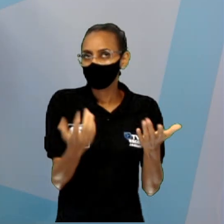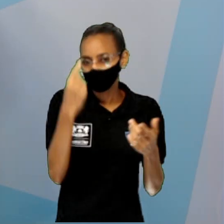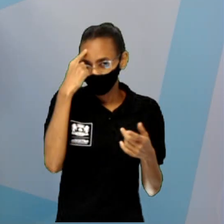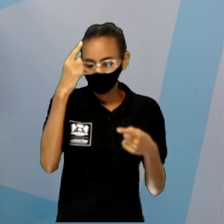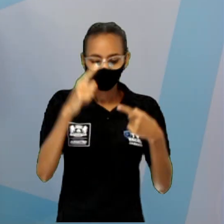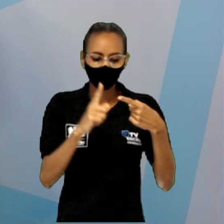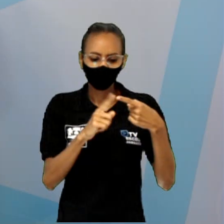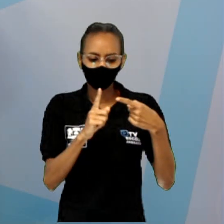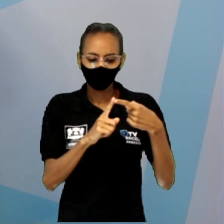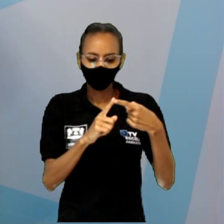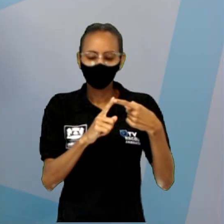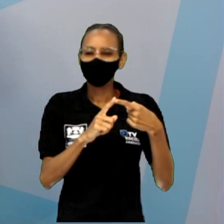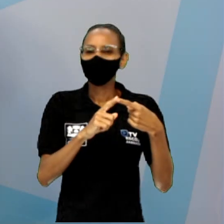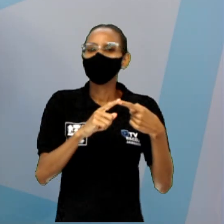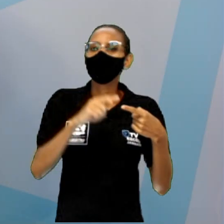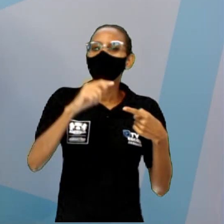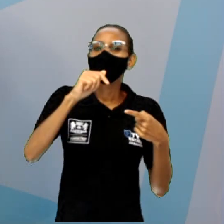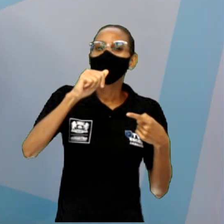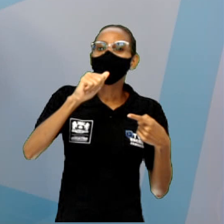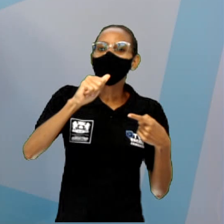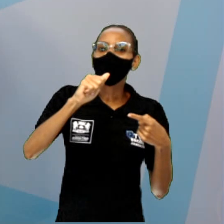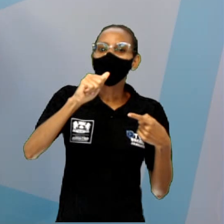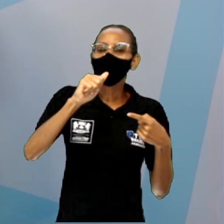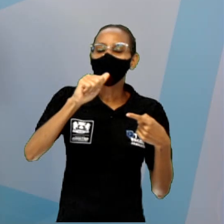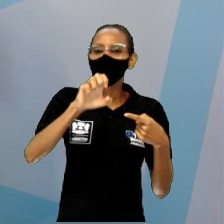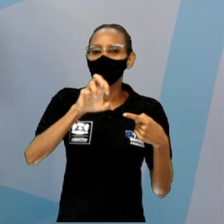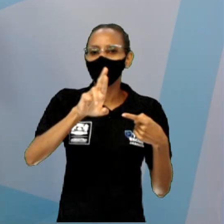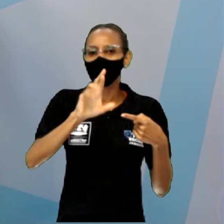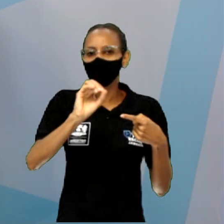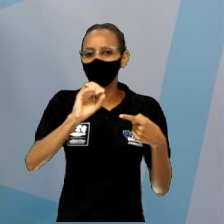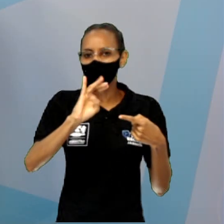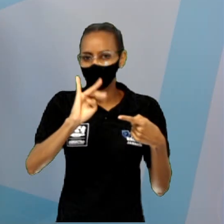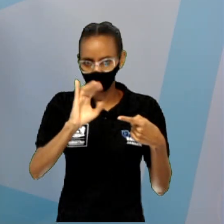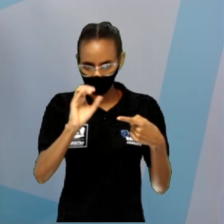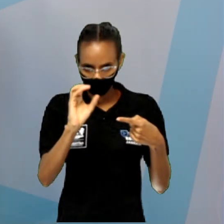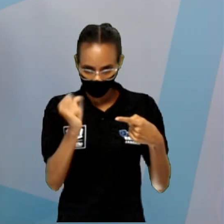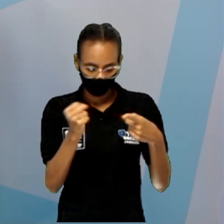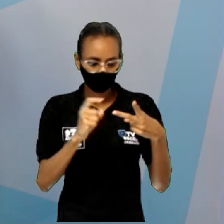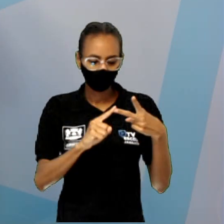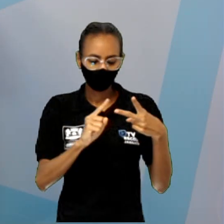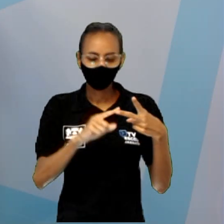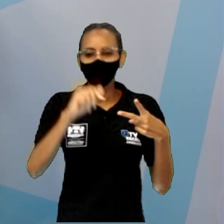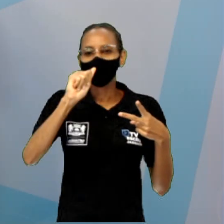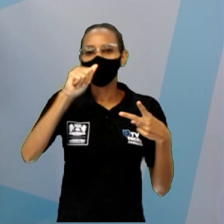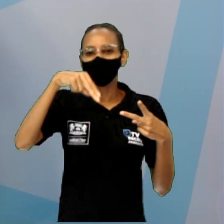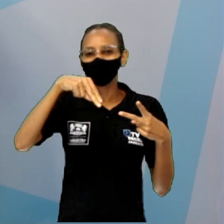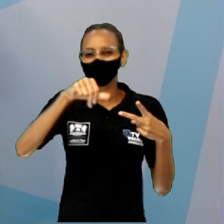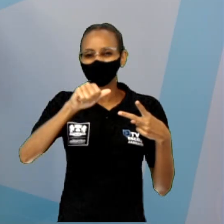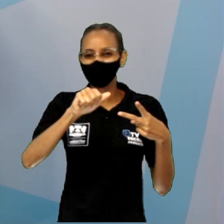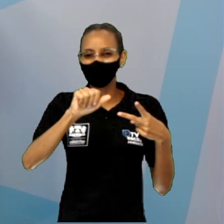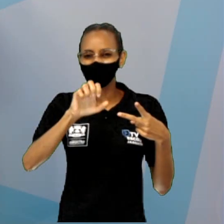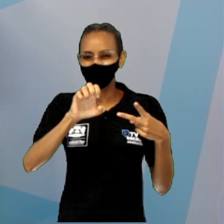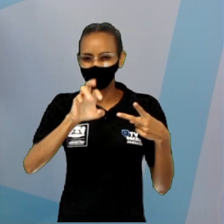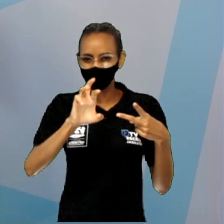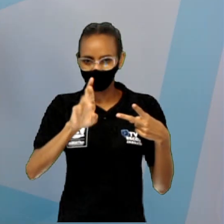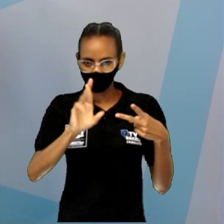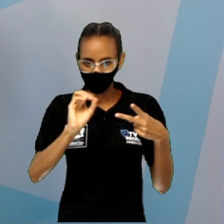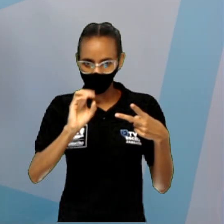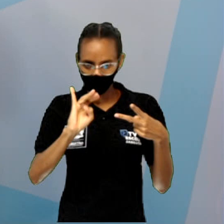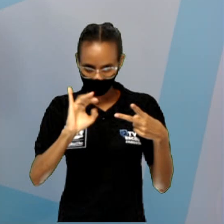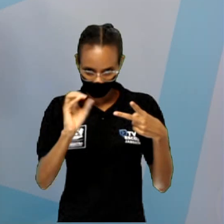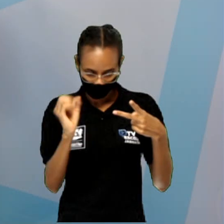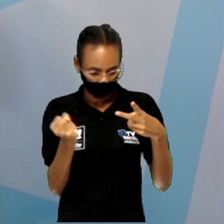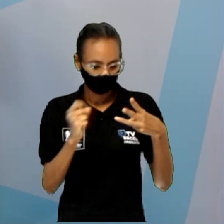São exercícios de flexibilidade? Ou são exercícios aeróbicos também? Ou os três? Bom, você que